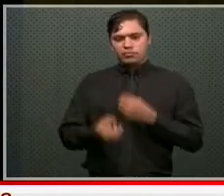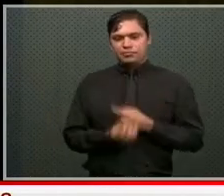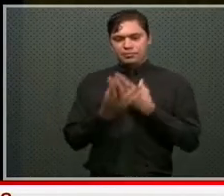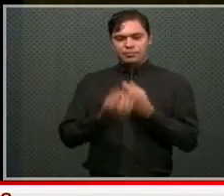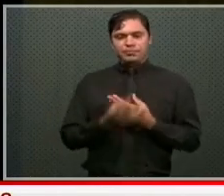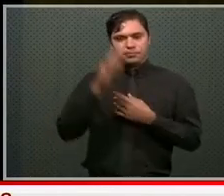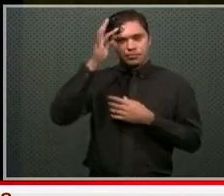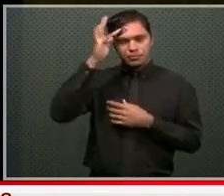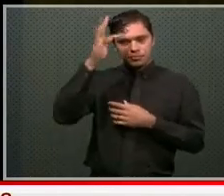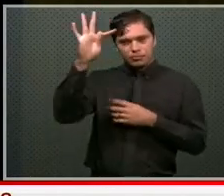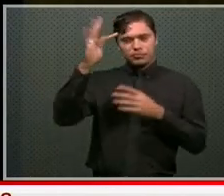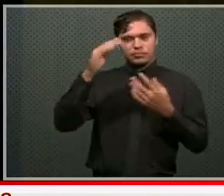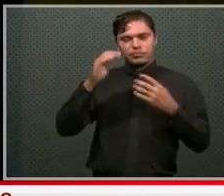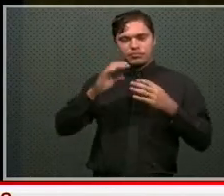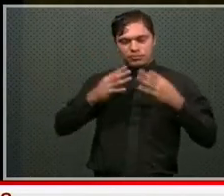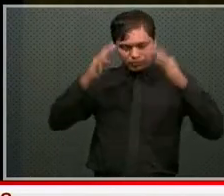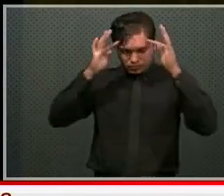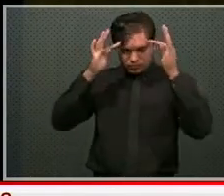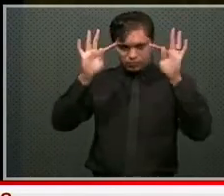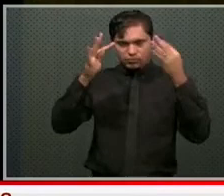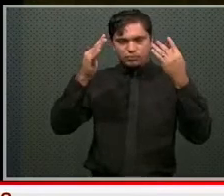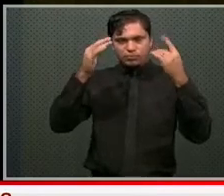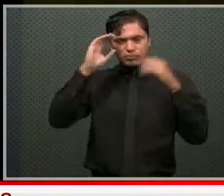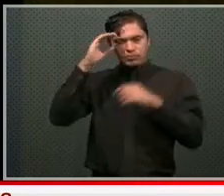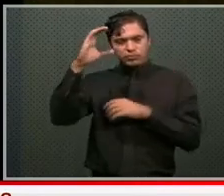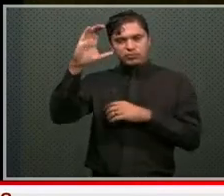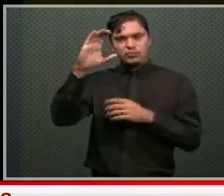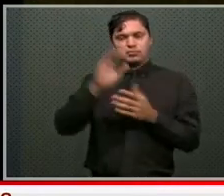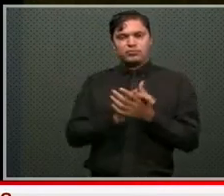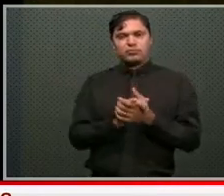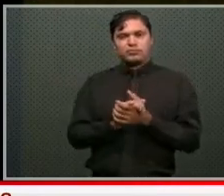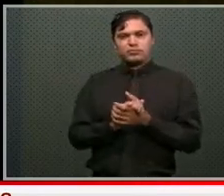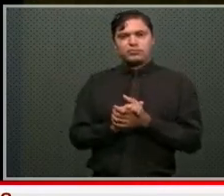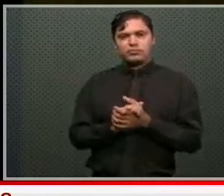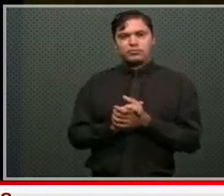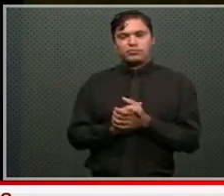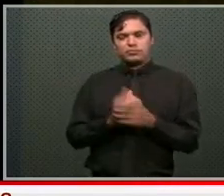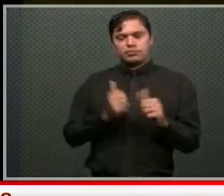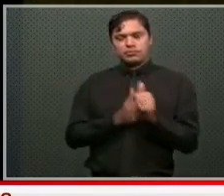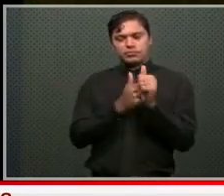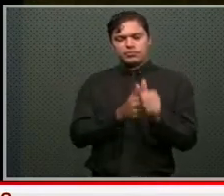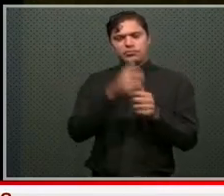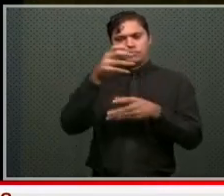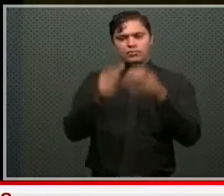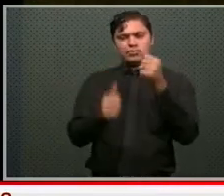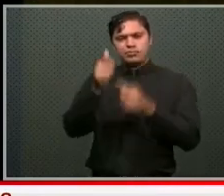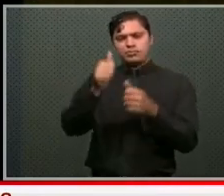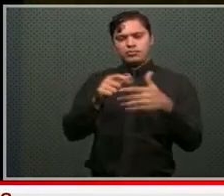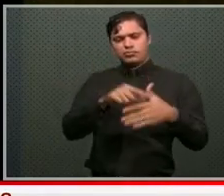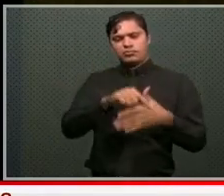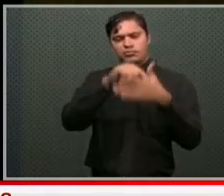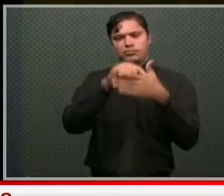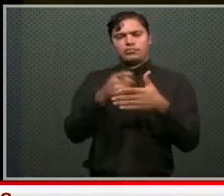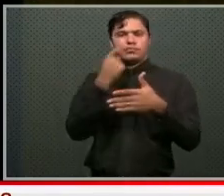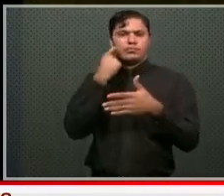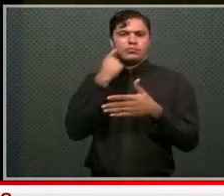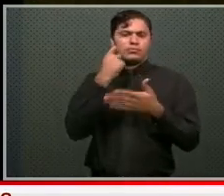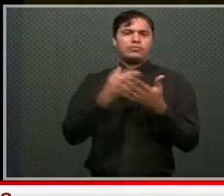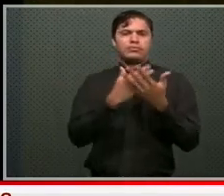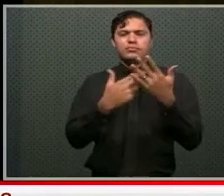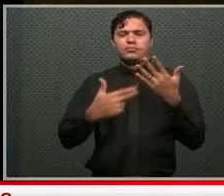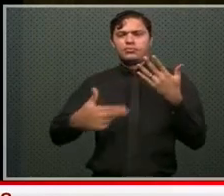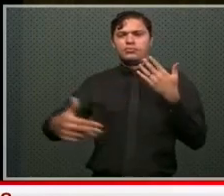e científica né para melhorar nossos processos então nós temos muita aproximado projeto da área do leite derivado carne derivados pescado e derivados